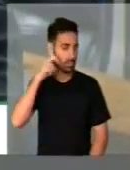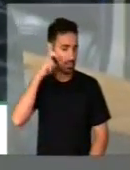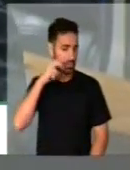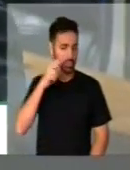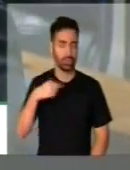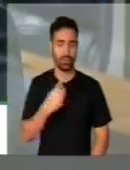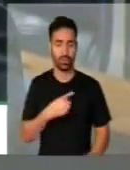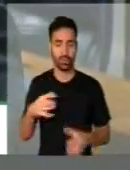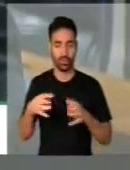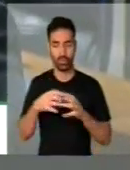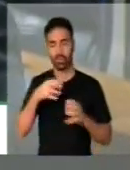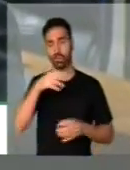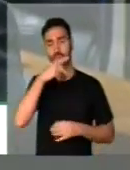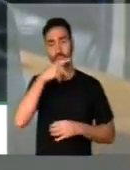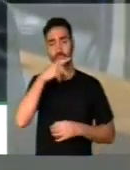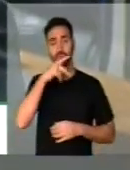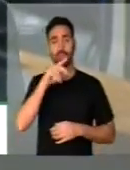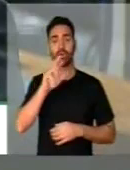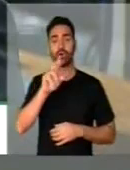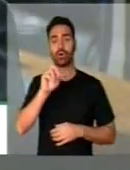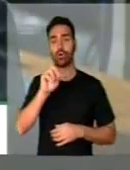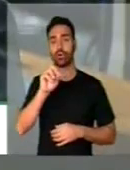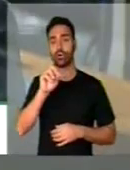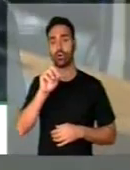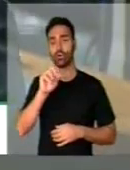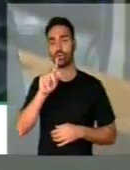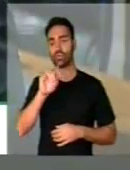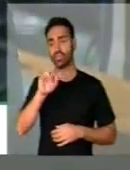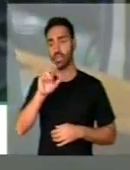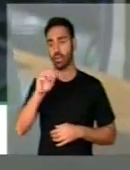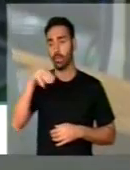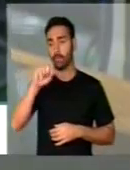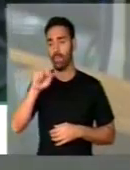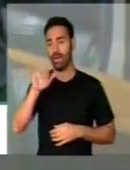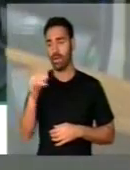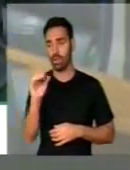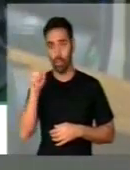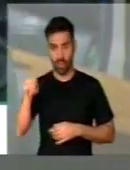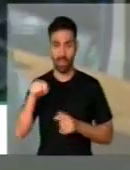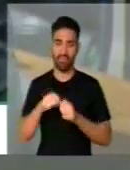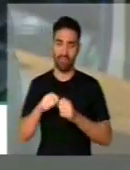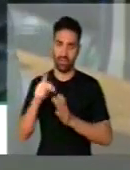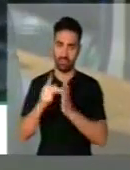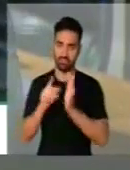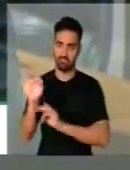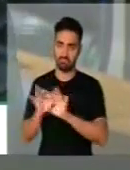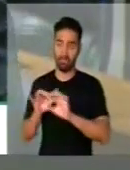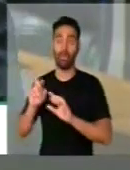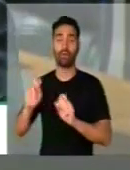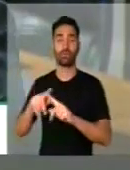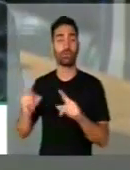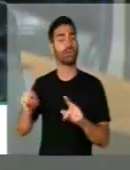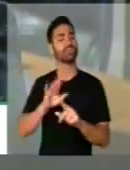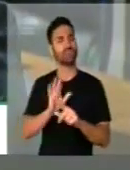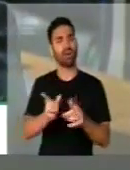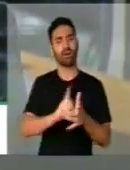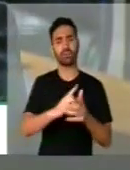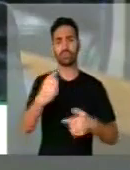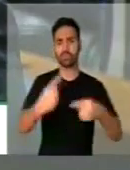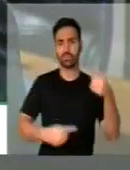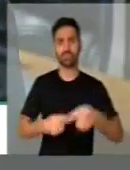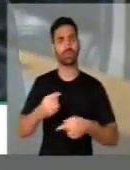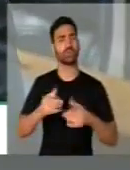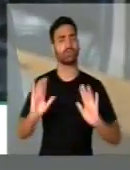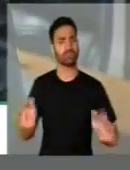nossa bancada, Rogério Marinho. Um excelente trabalho que foi desenvolvido, feito, uma boa discussão, uma discussão